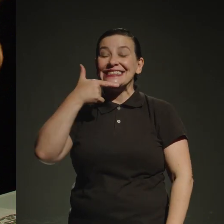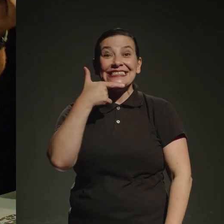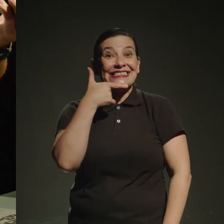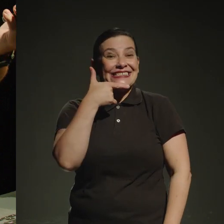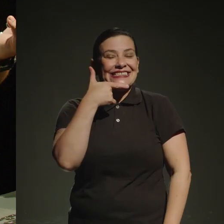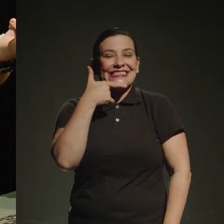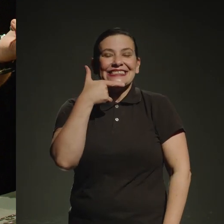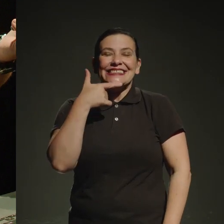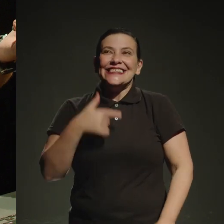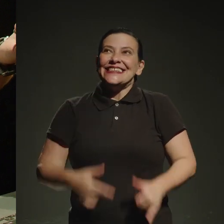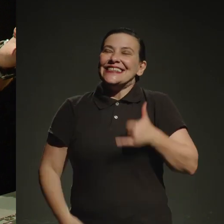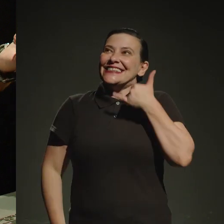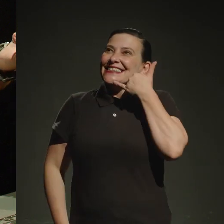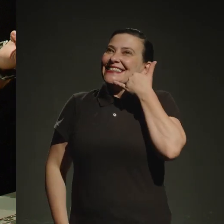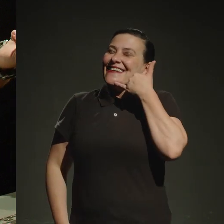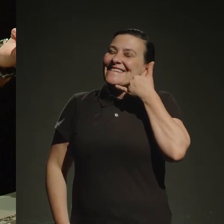Hoje mesmo.